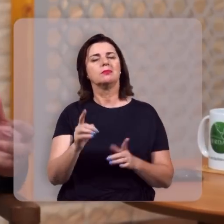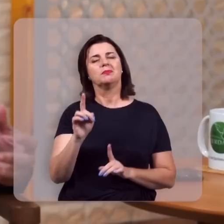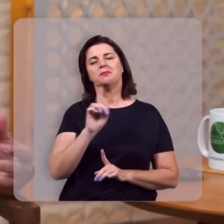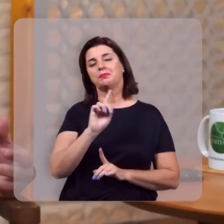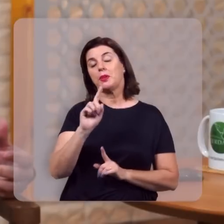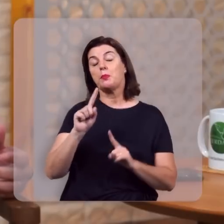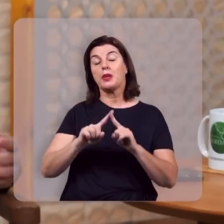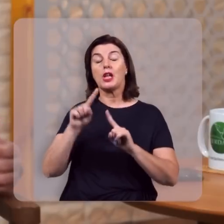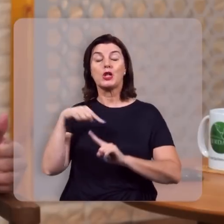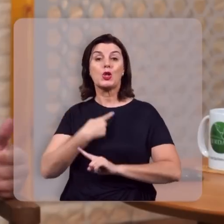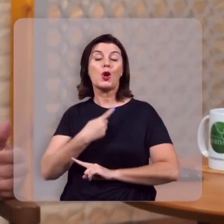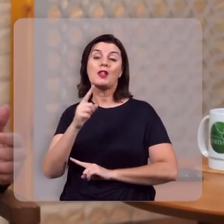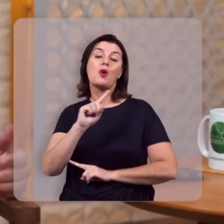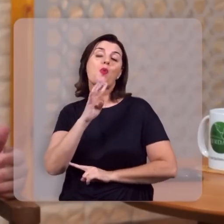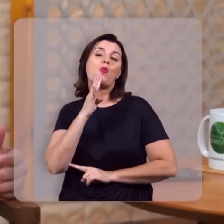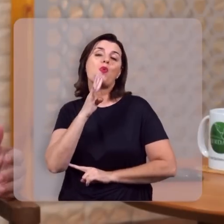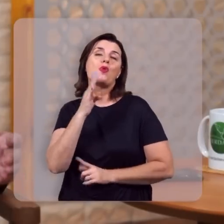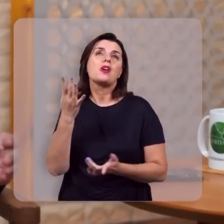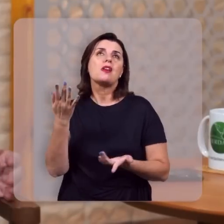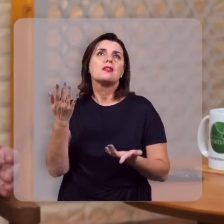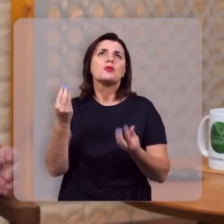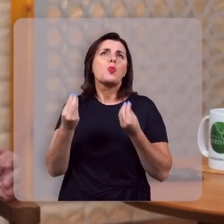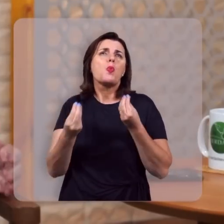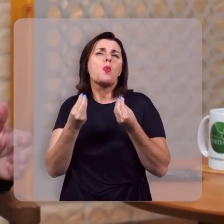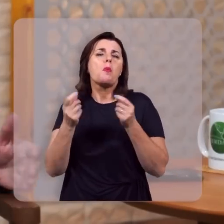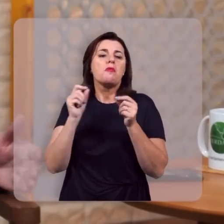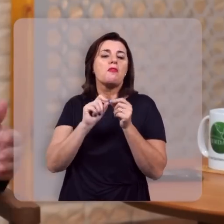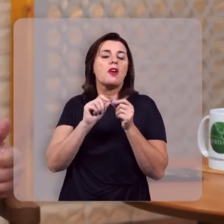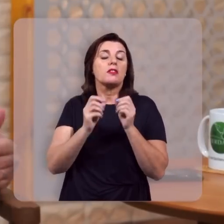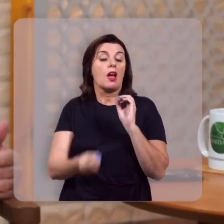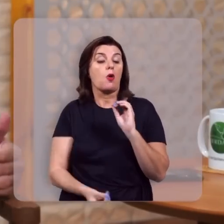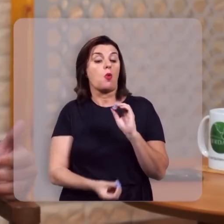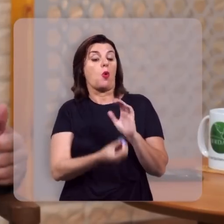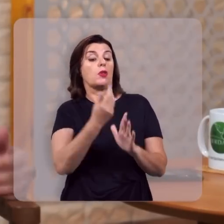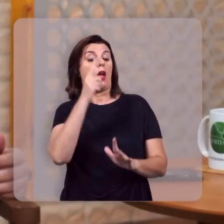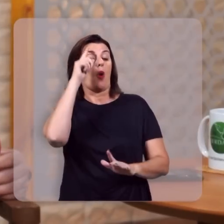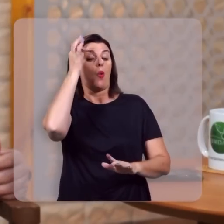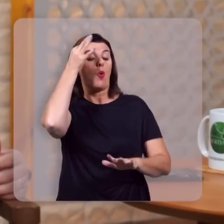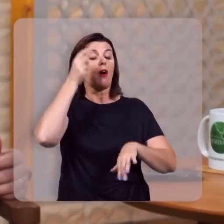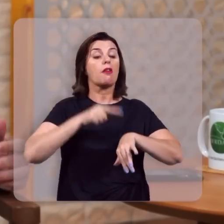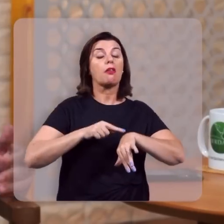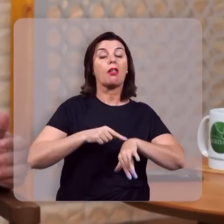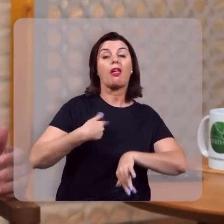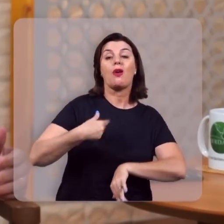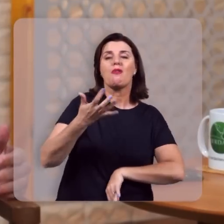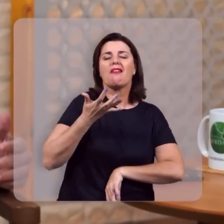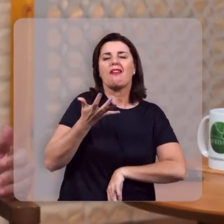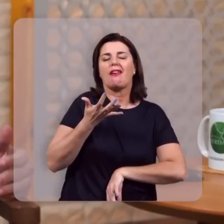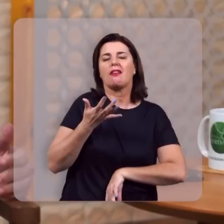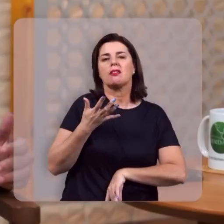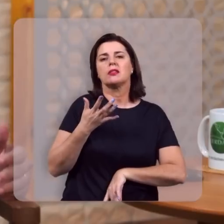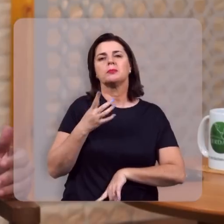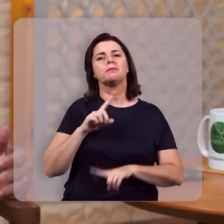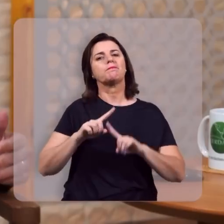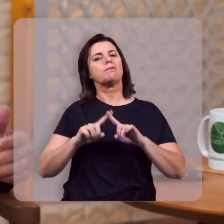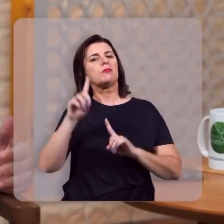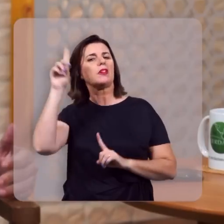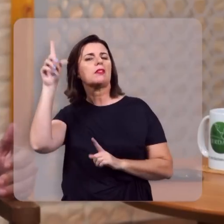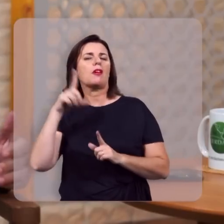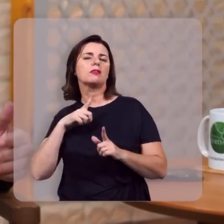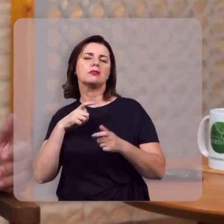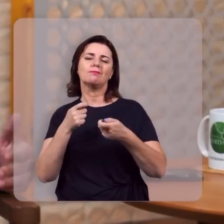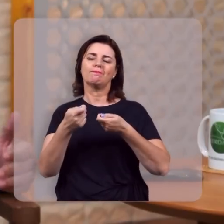não conseguimos fazer com que as coisas aconteçam do jeito e na hora que nós queremos. Mas Deus é aquele que tem